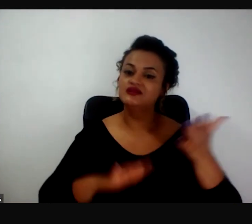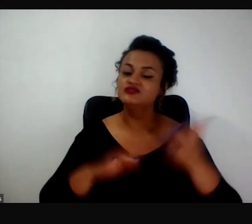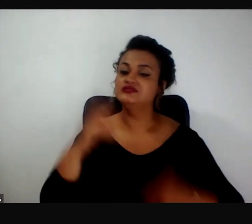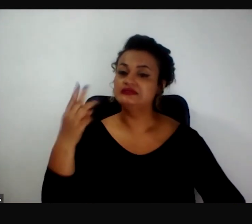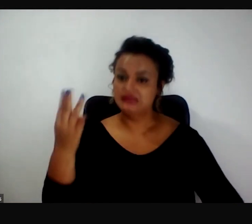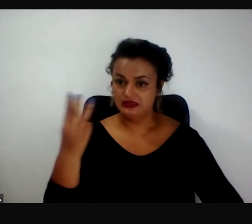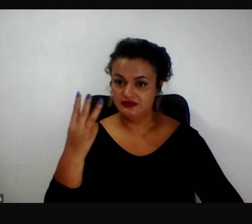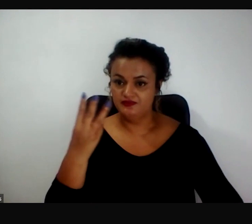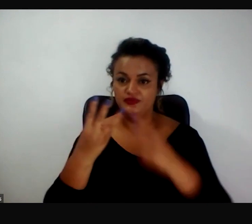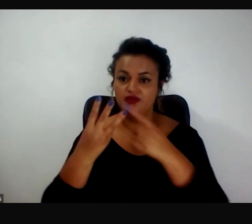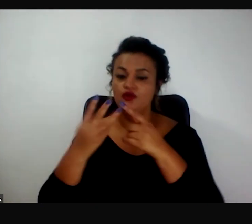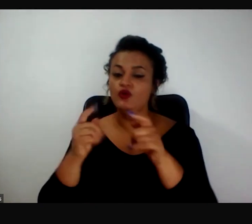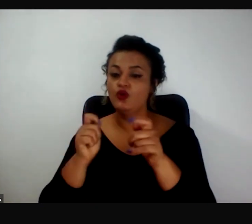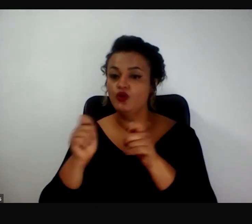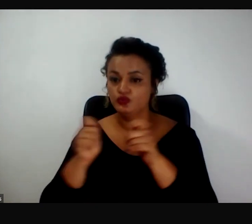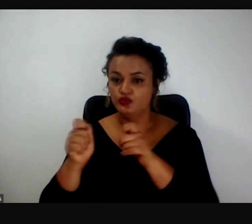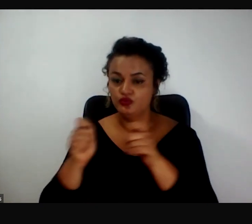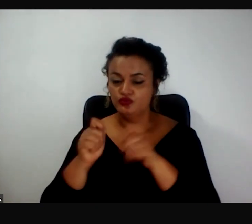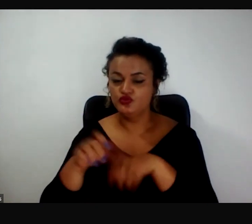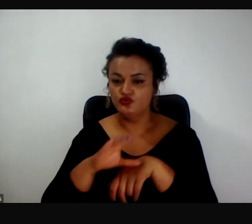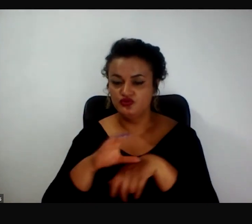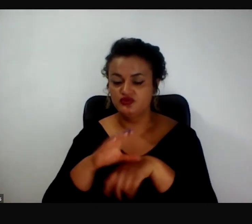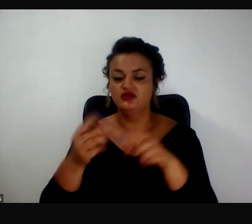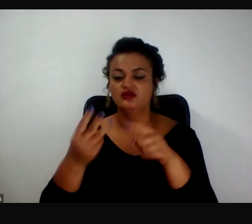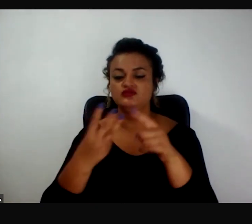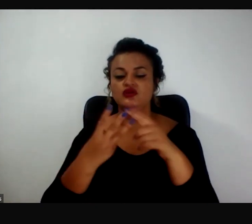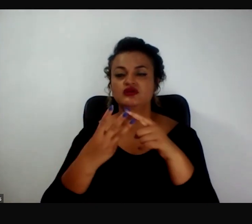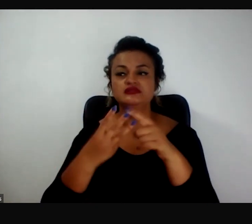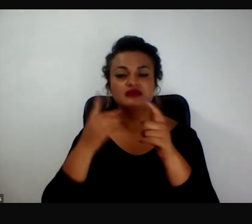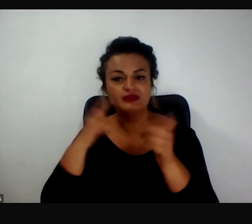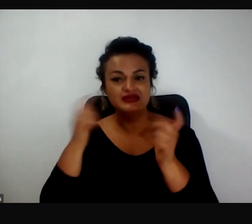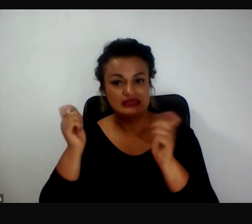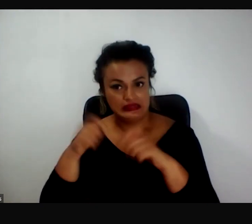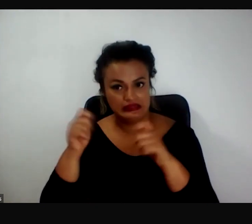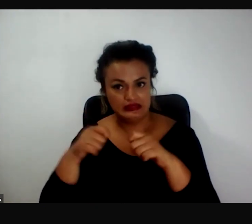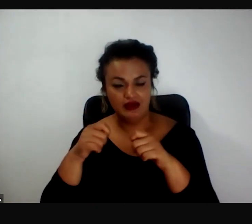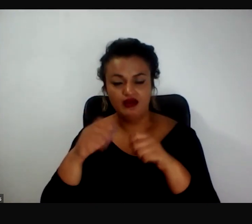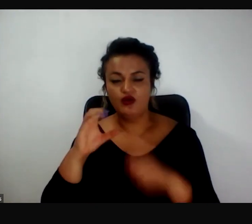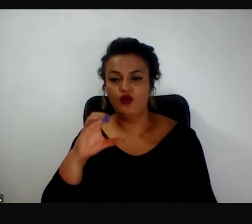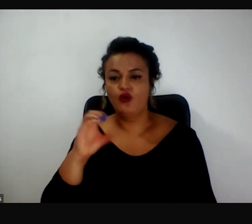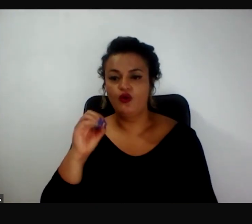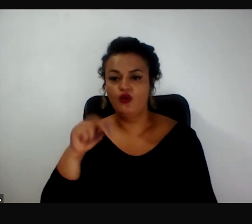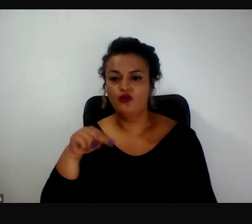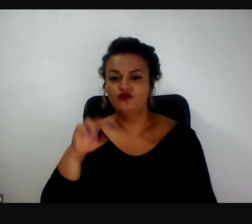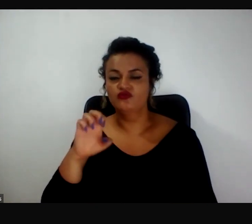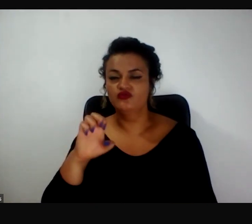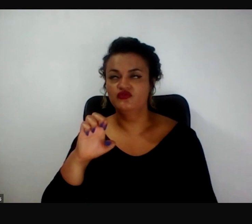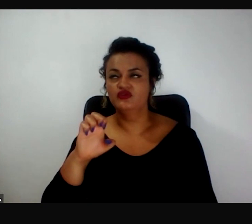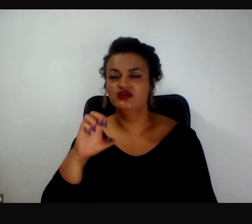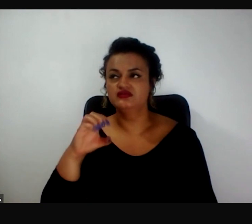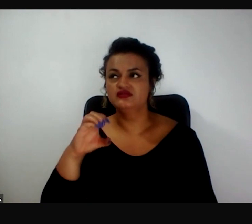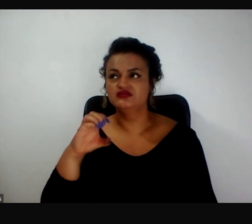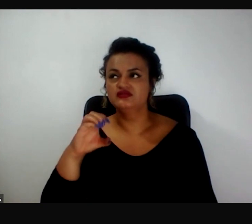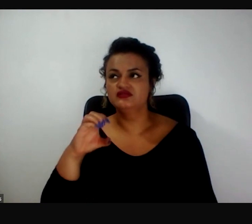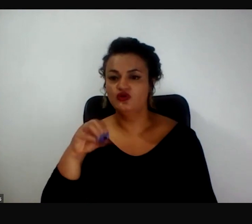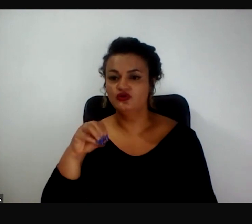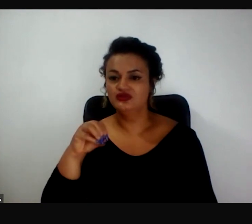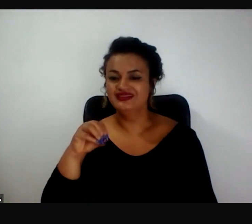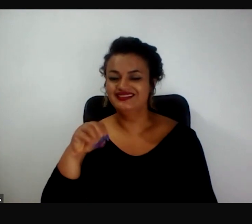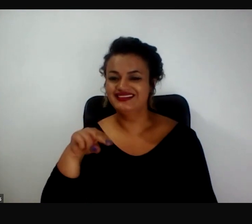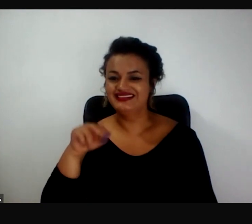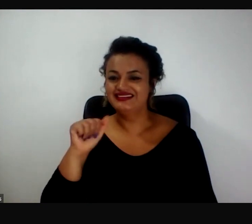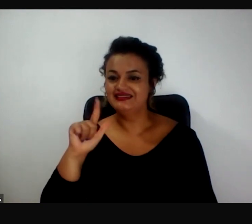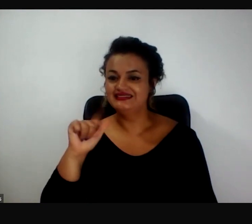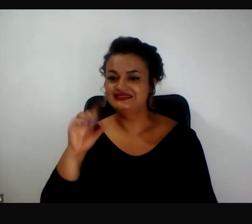de constitucionalidade, segundo, o controle de convencionalidade, o terceiro, a atividade típica jurisdicional, que é a resolução de